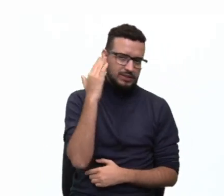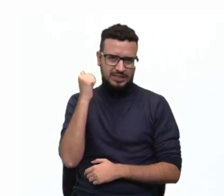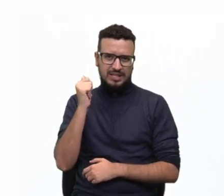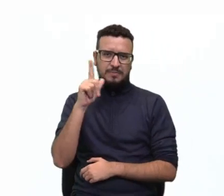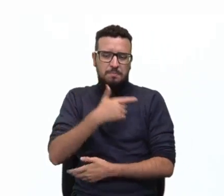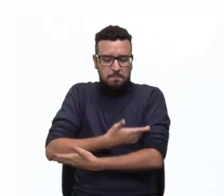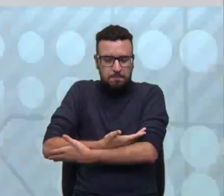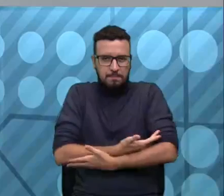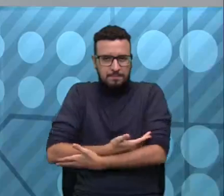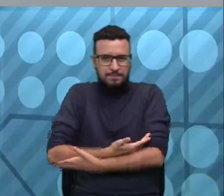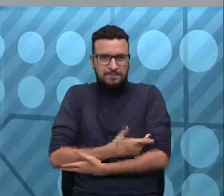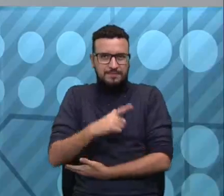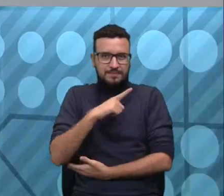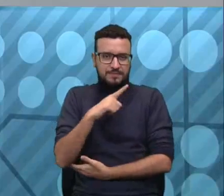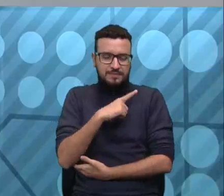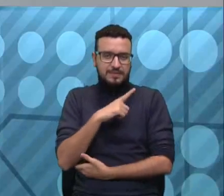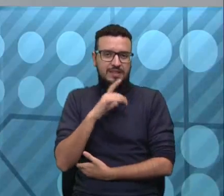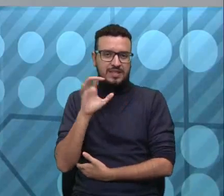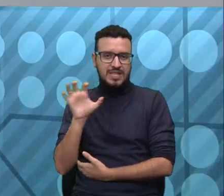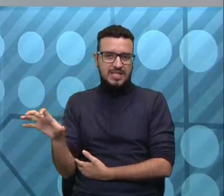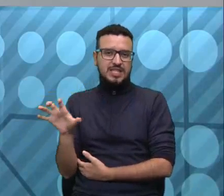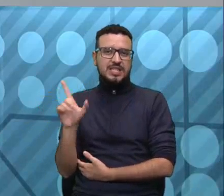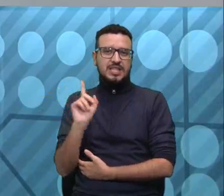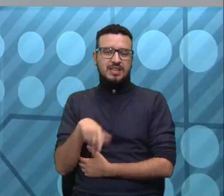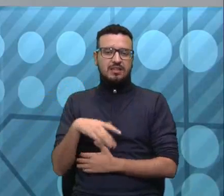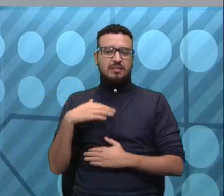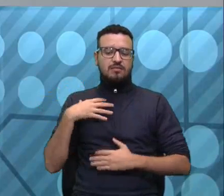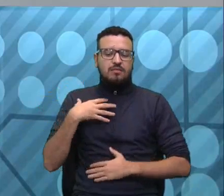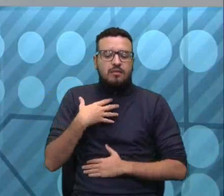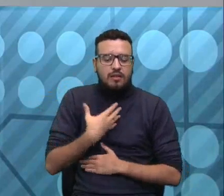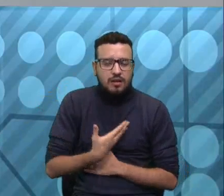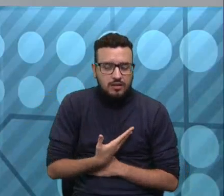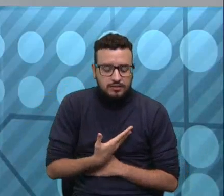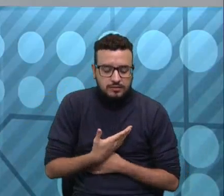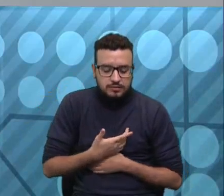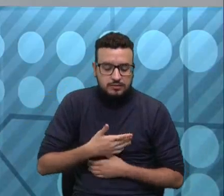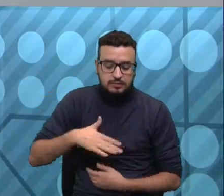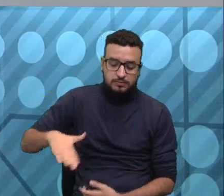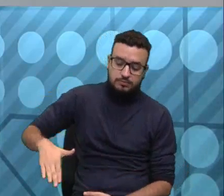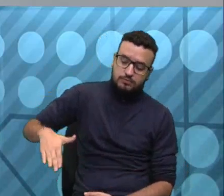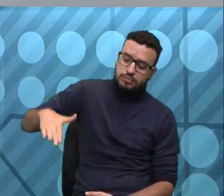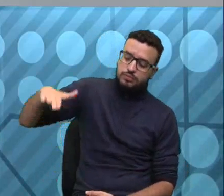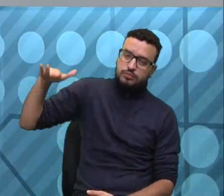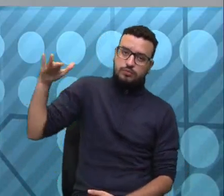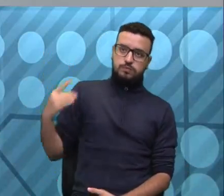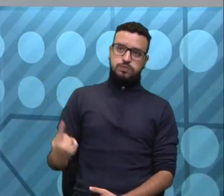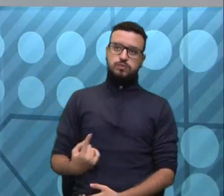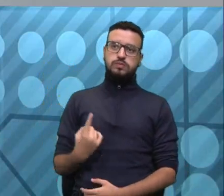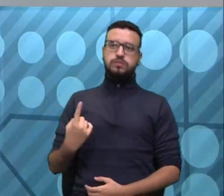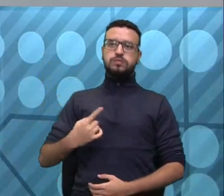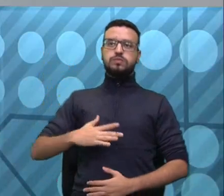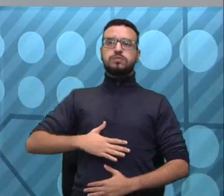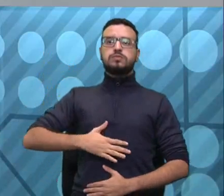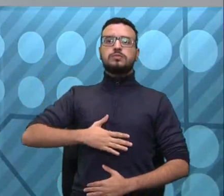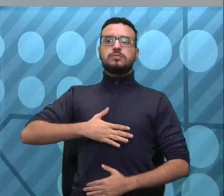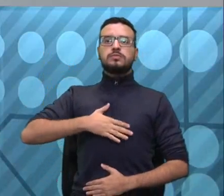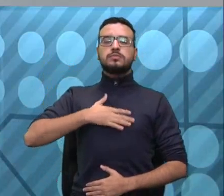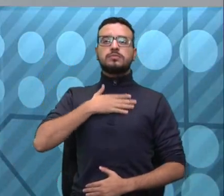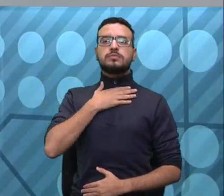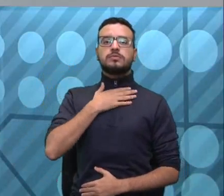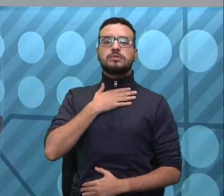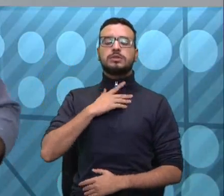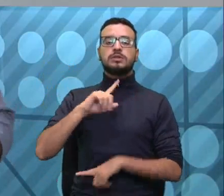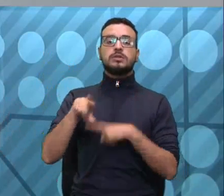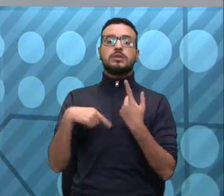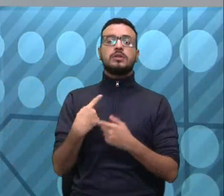que ele tem essa pequena curvatura, aos poucos ele vai crescendo, essa curvatura vai se alinhando. Com o decorrer